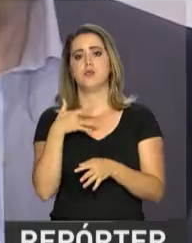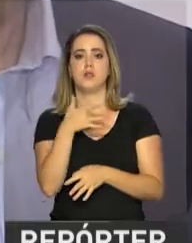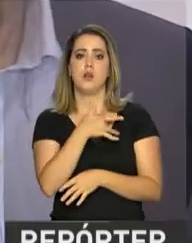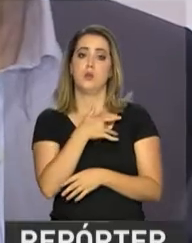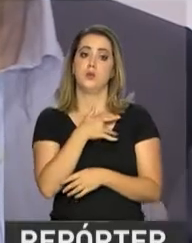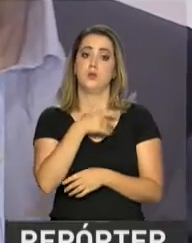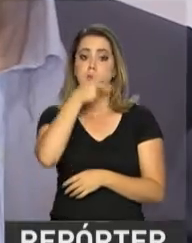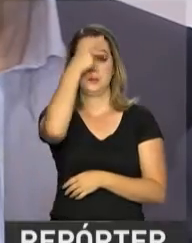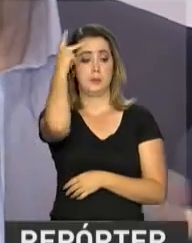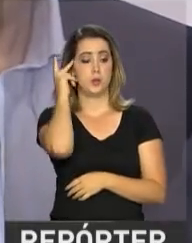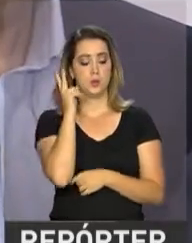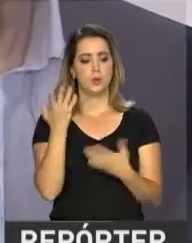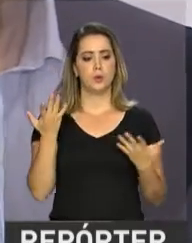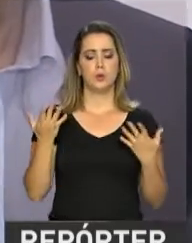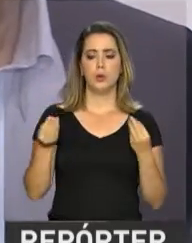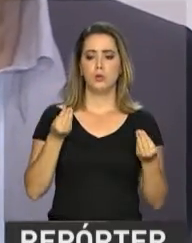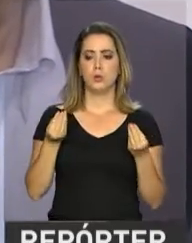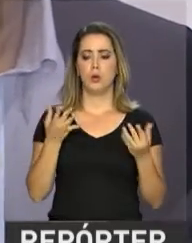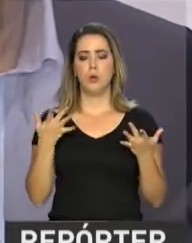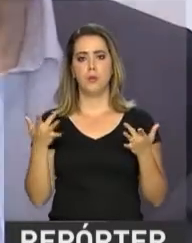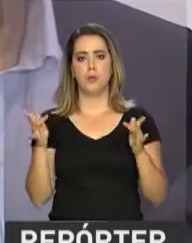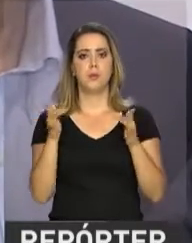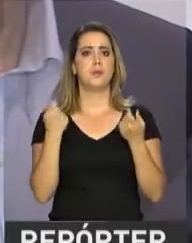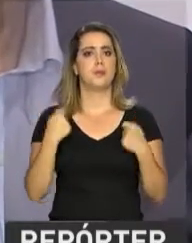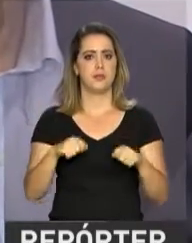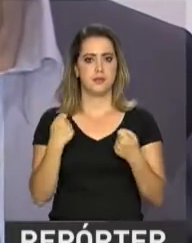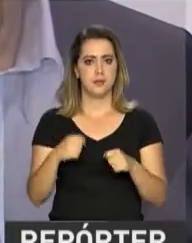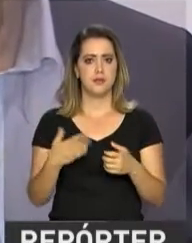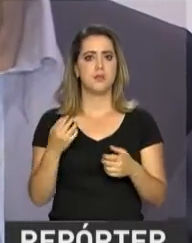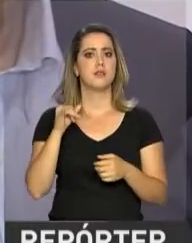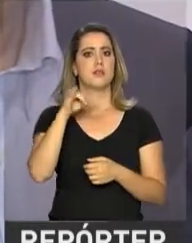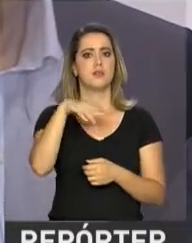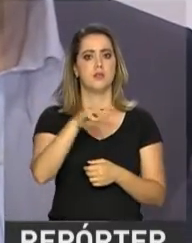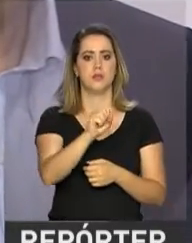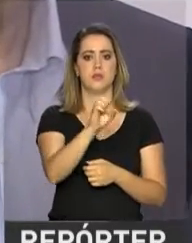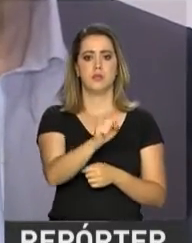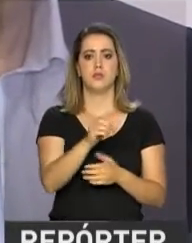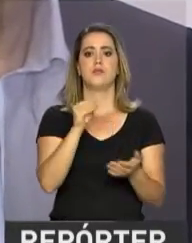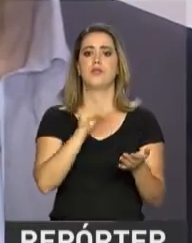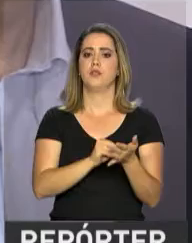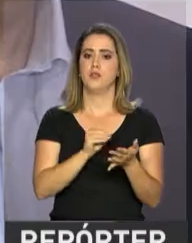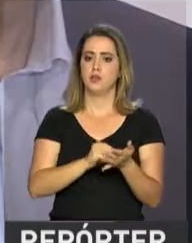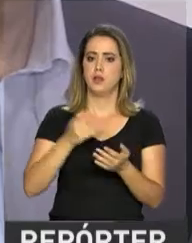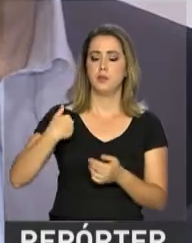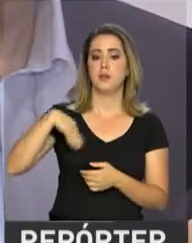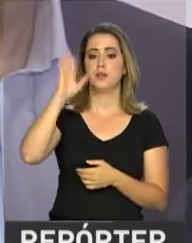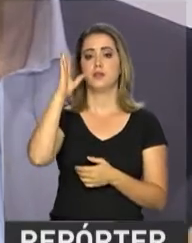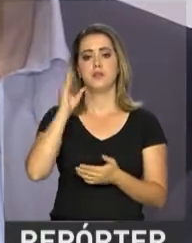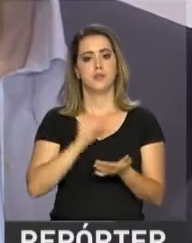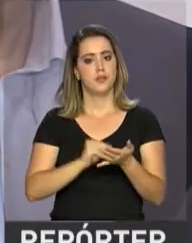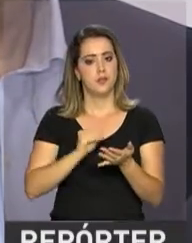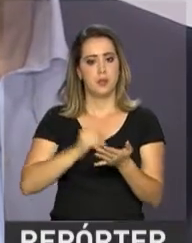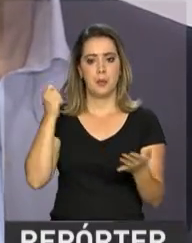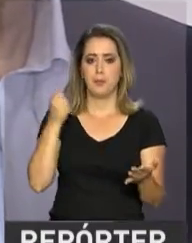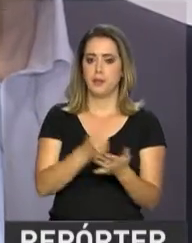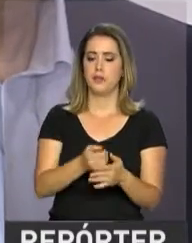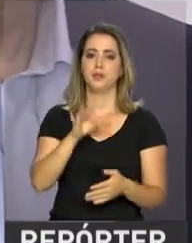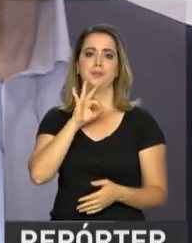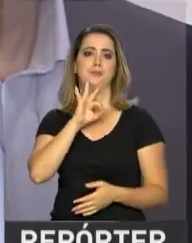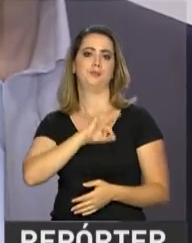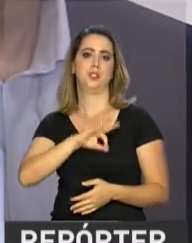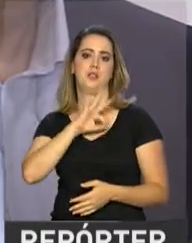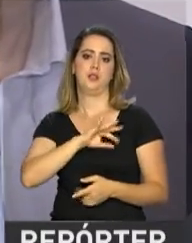infelizmente ainda não faz uma conexão que sem reforma da previdência vai faltar mais e vai faltar dinheiro para pagar salário